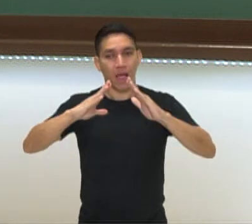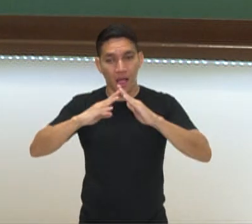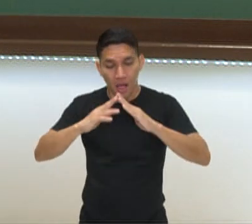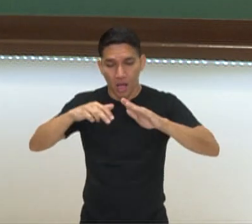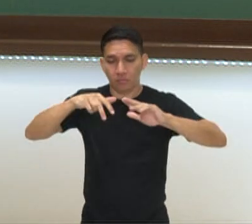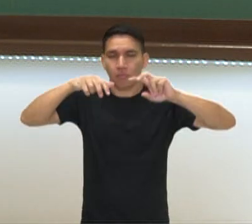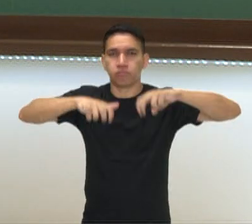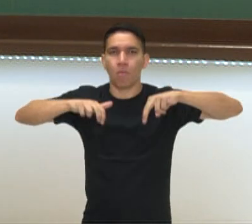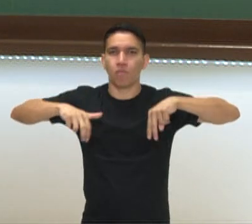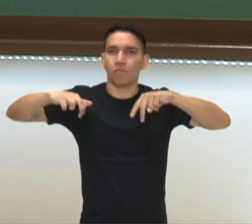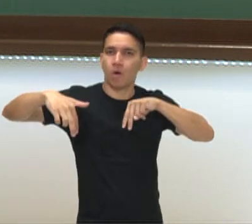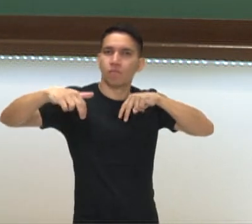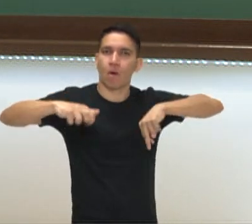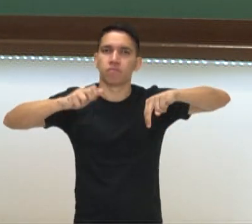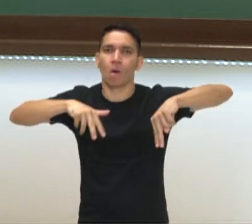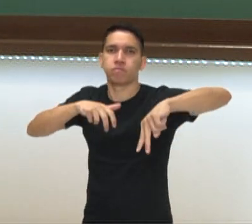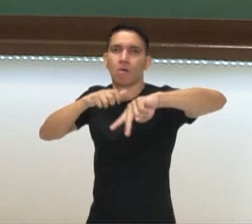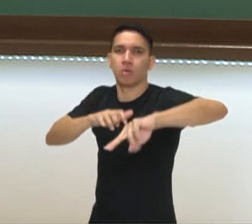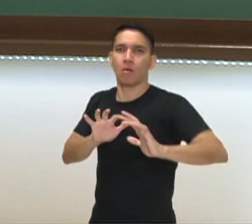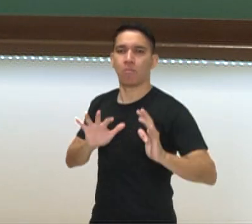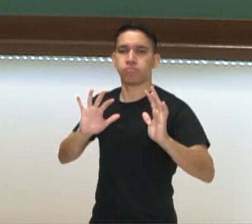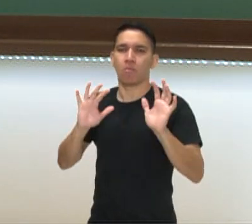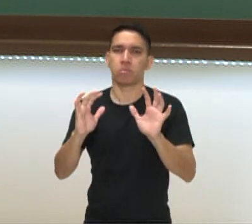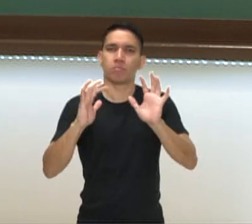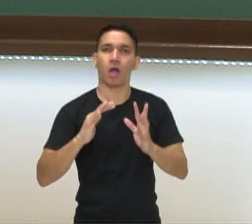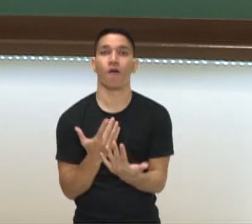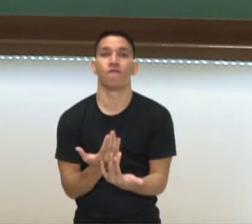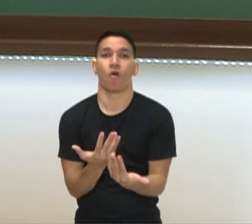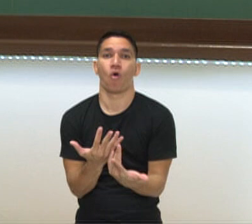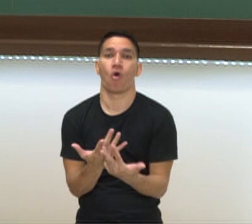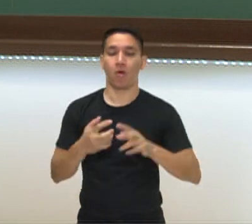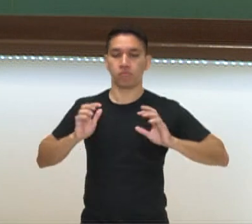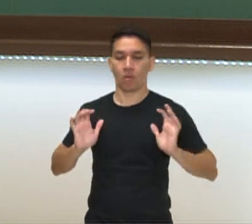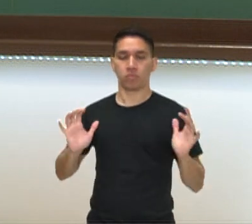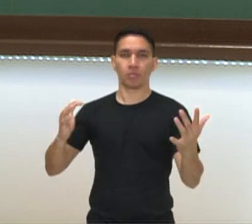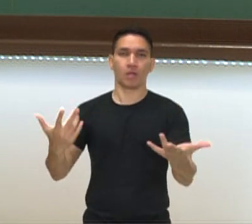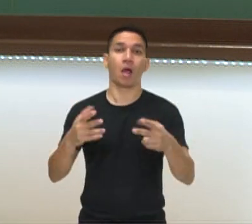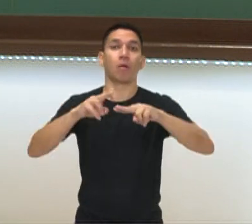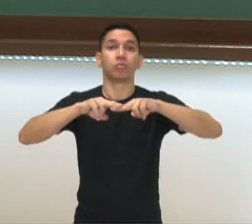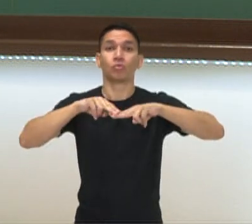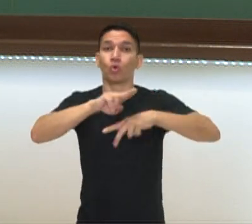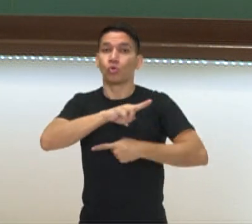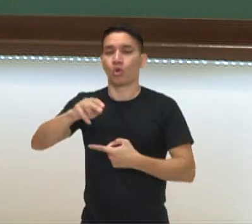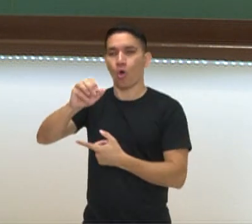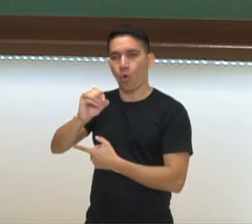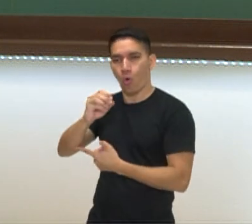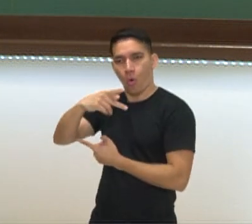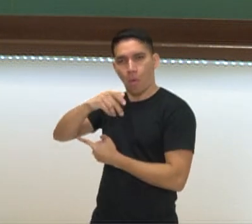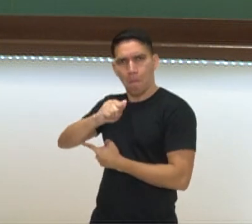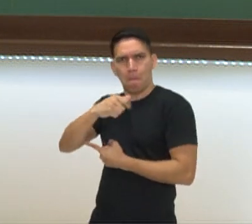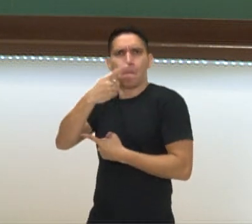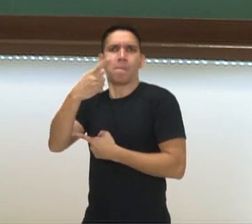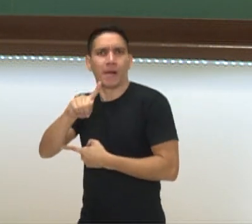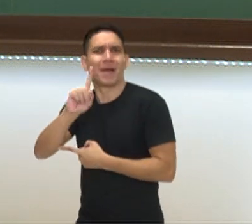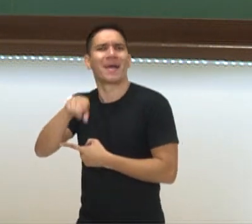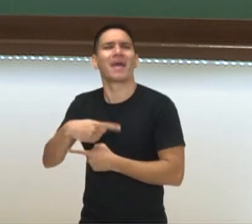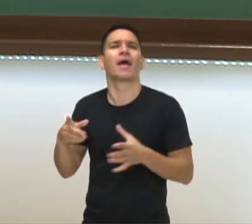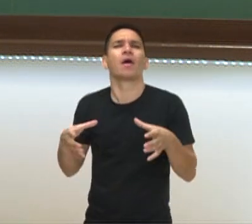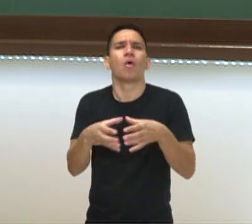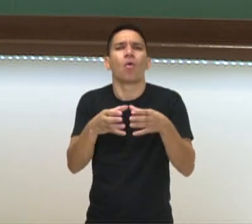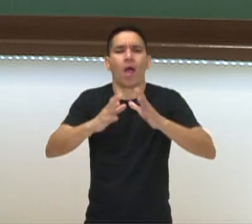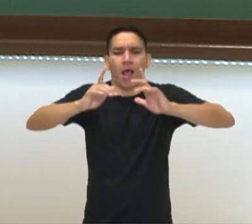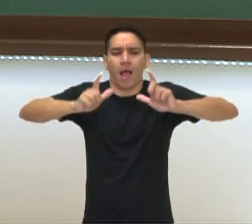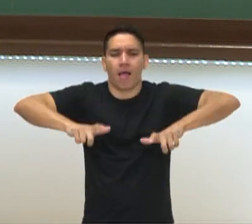canta em volta do fogo. Para os povos Guarani em Andeva, eles chamam de Opã. Opã seria uma casa xamânica, o lugar